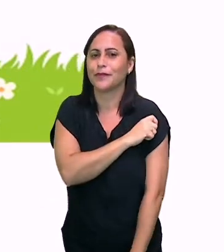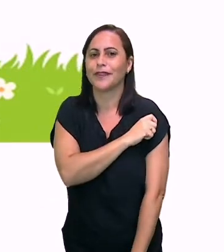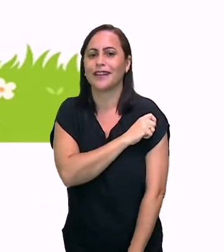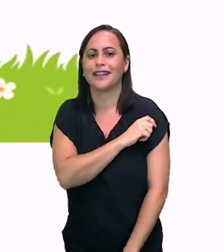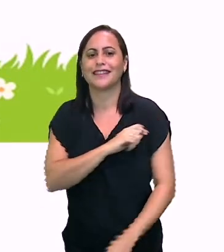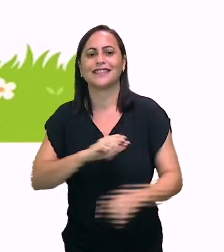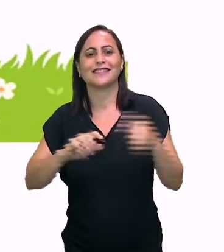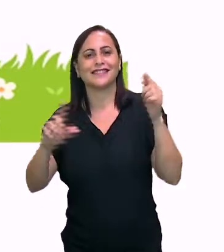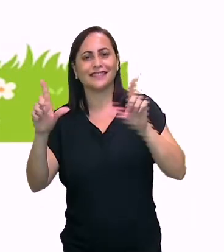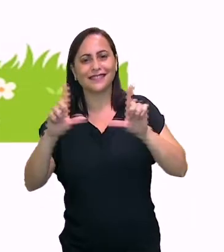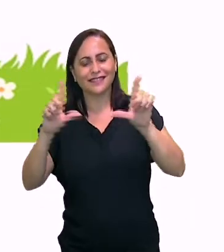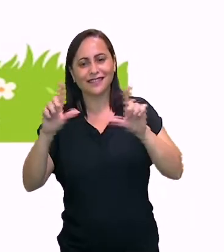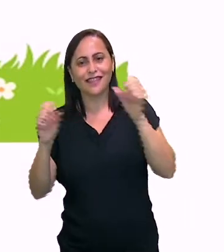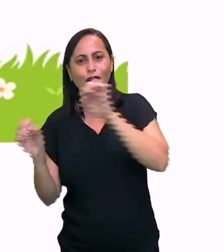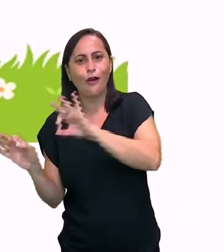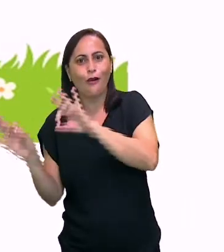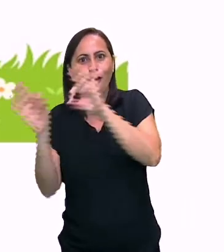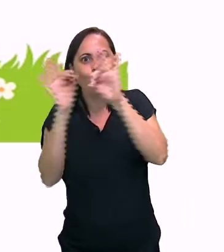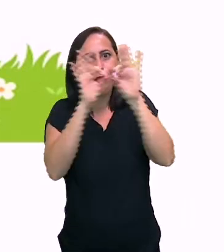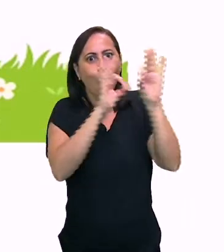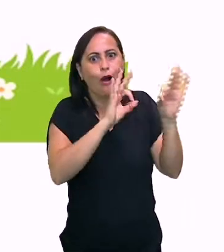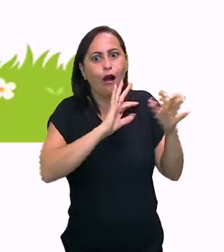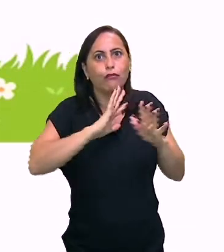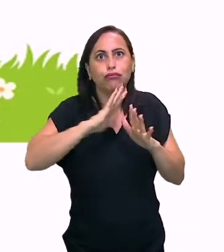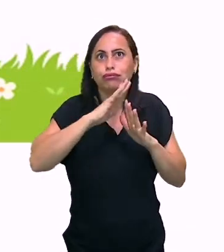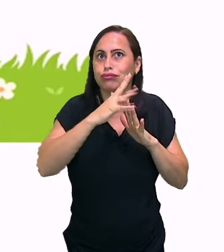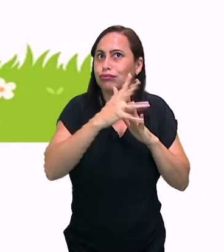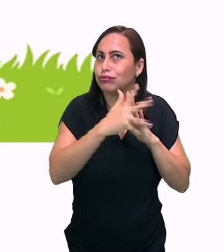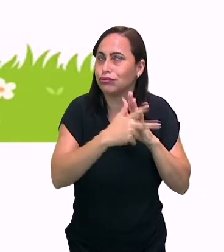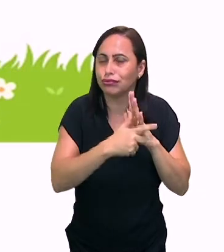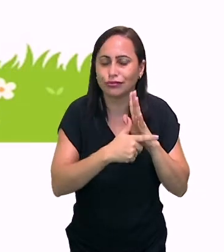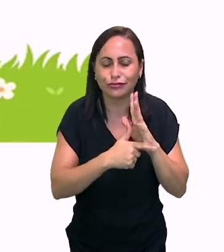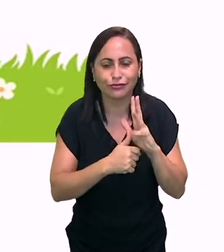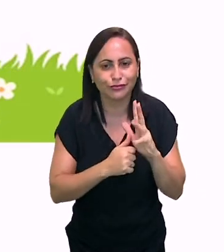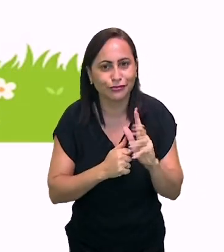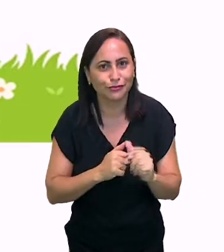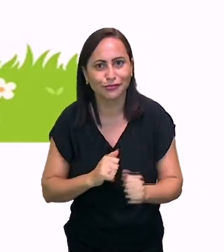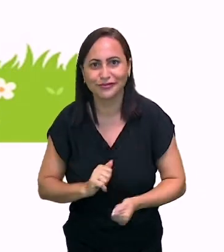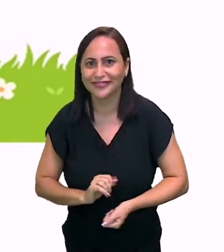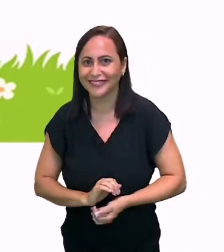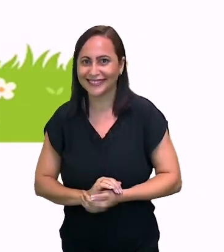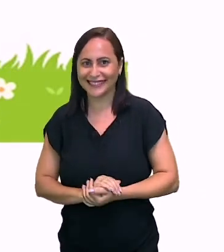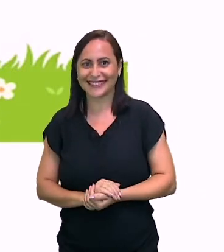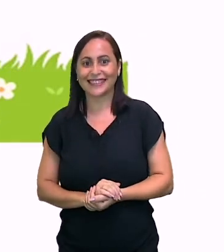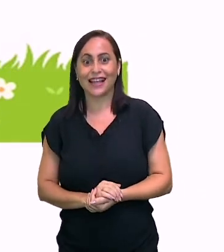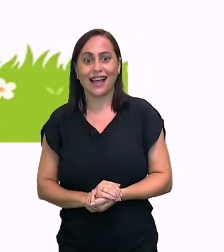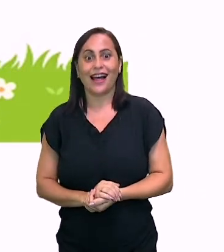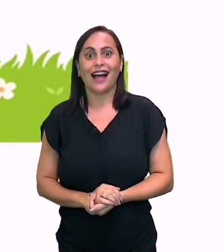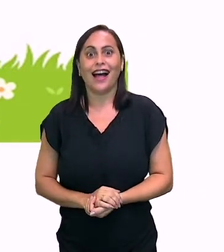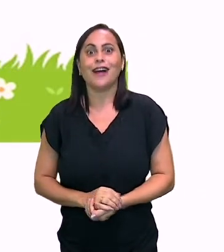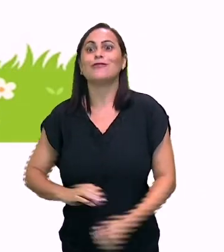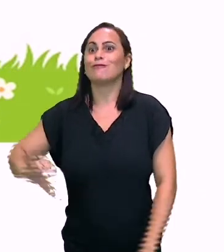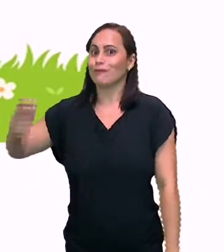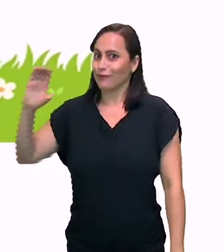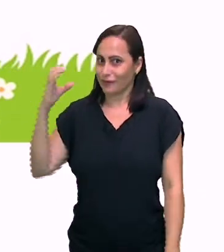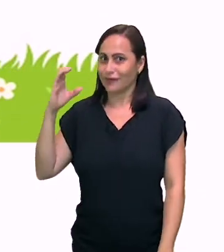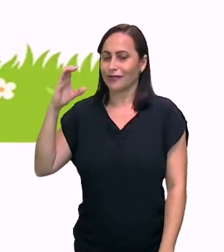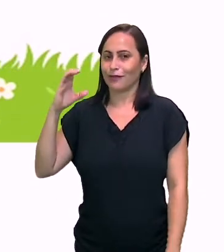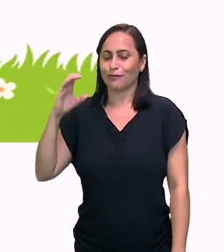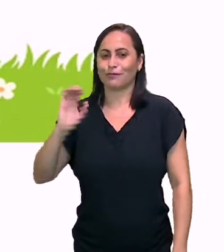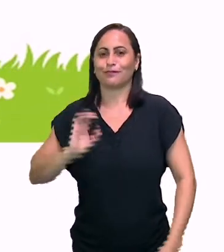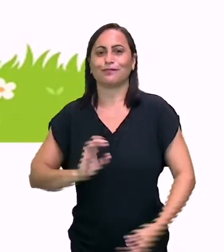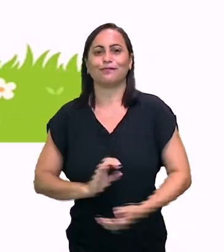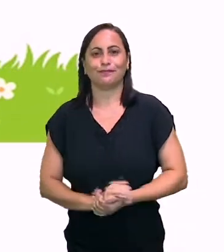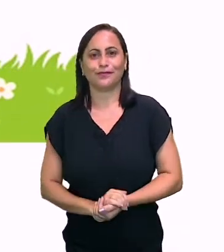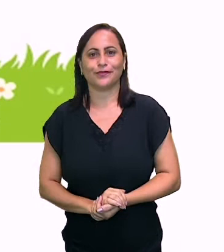telespectador, ciclista, amigo, freguês, leitor e cidadão.